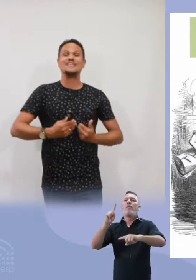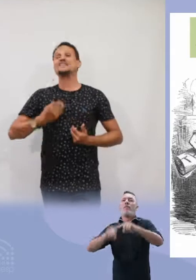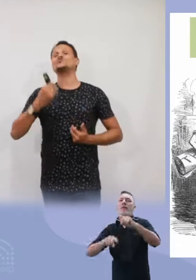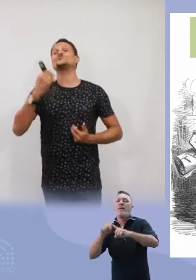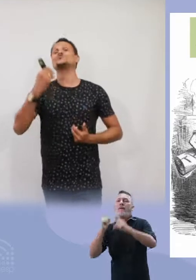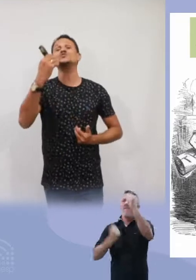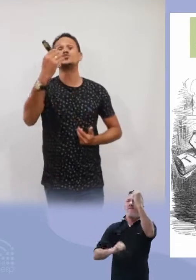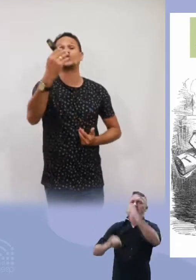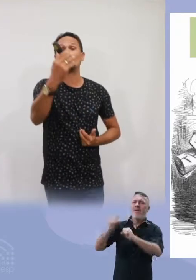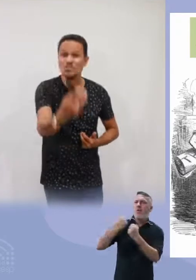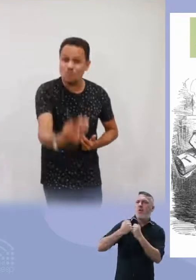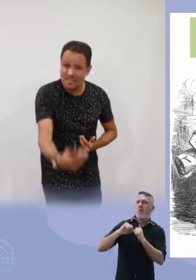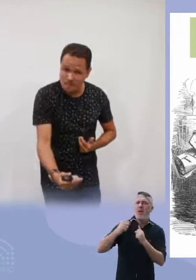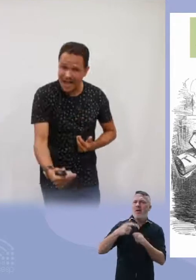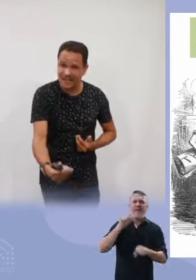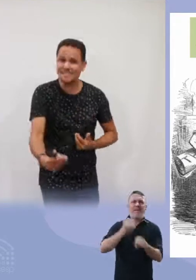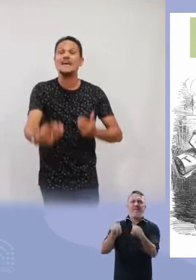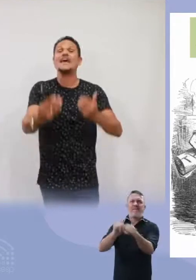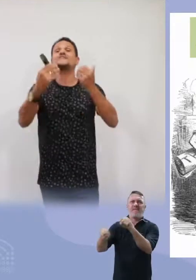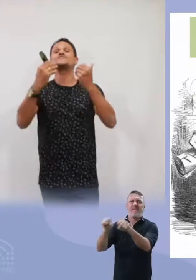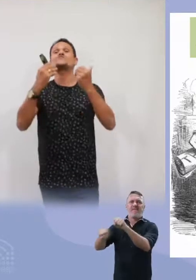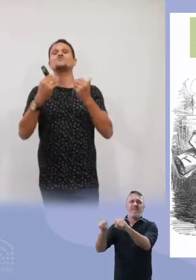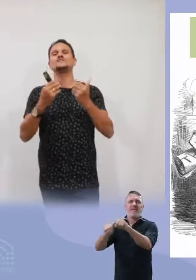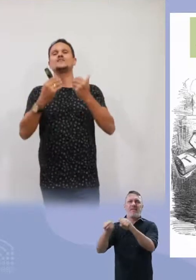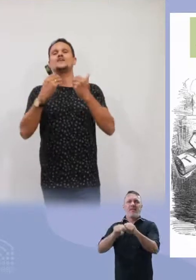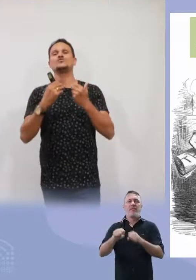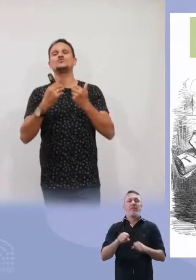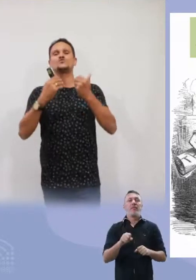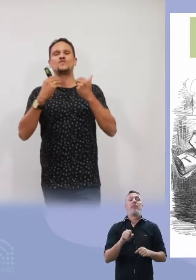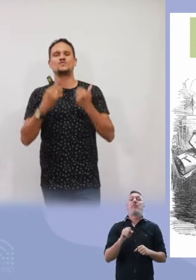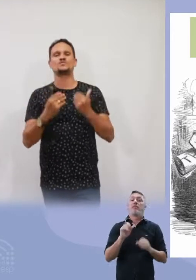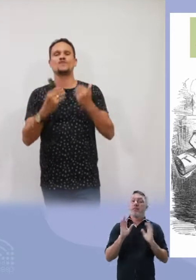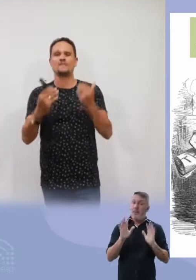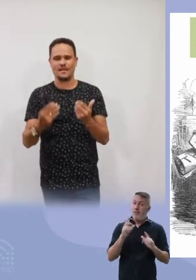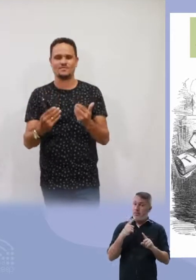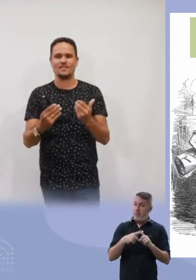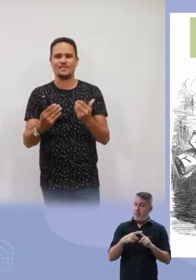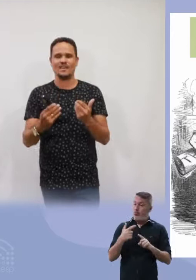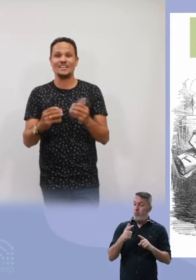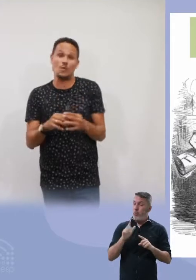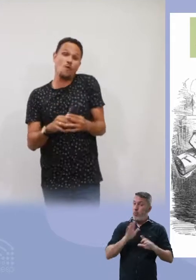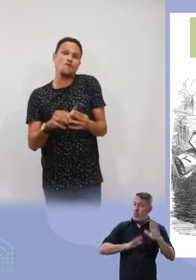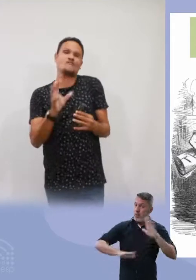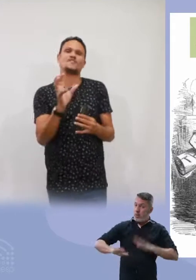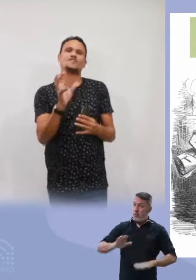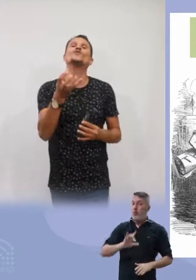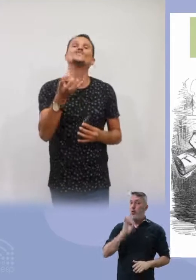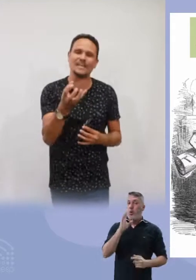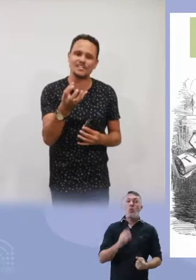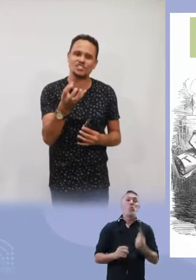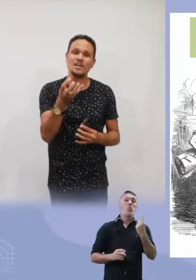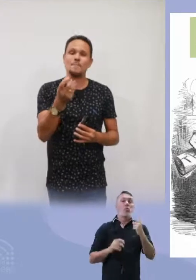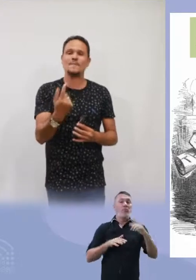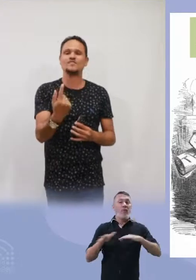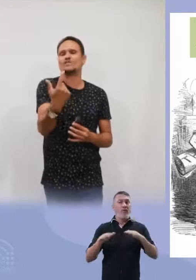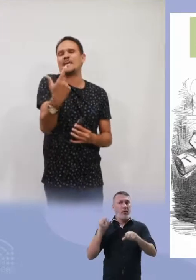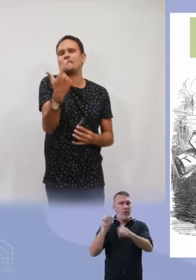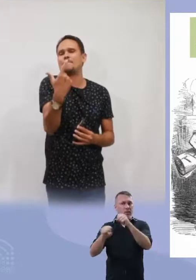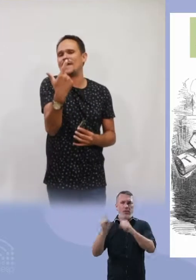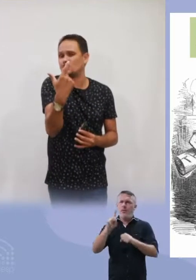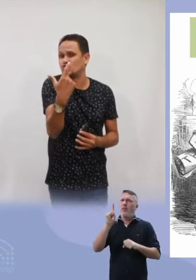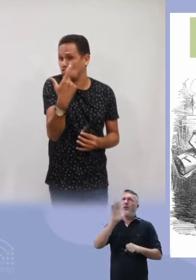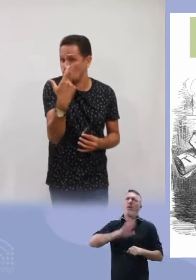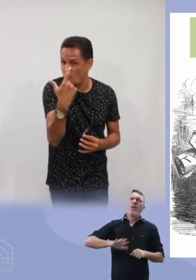que destruindo as máquinas, eles conseguiriam seus prestígios novamente. Então é um movimento importante, mas que não